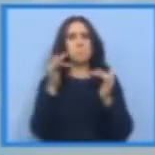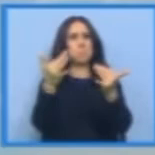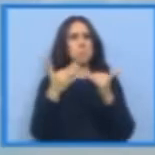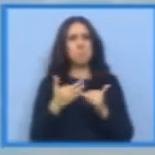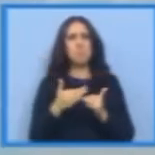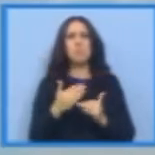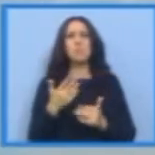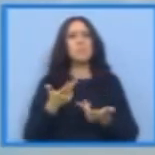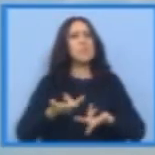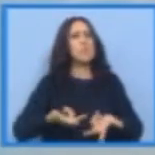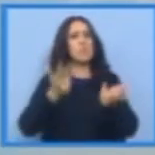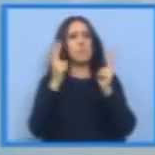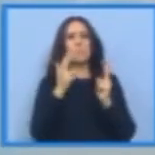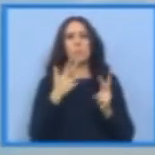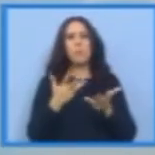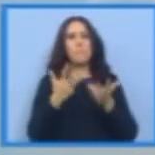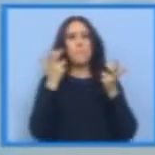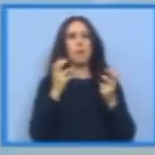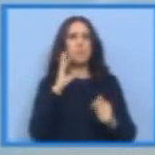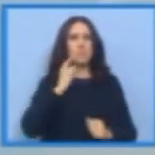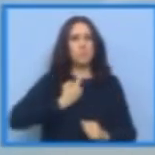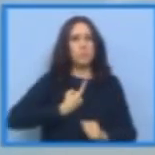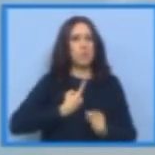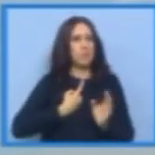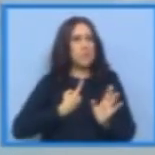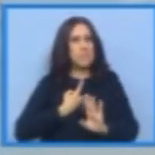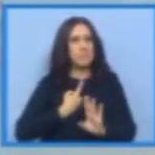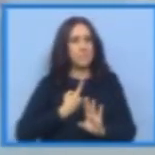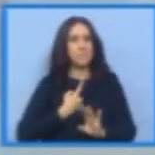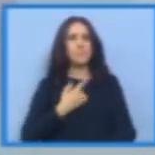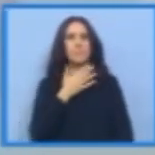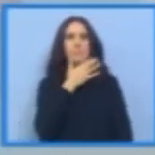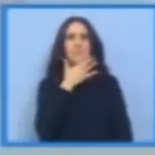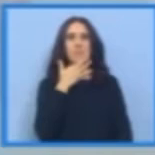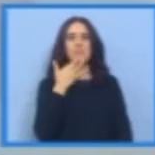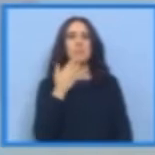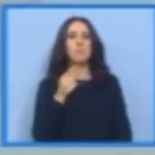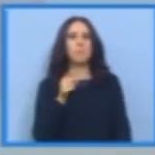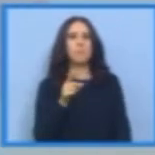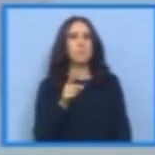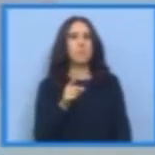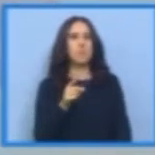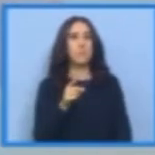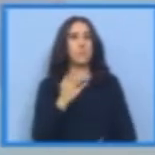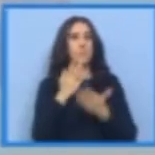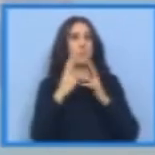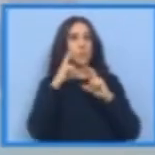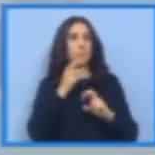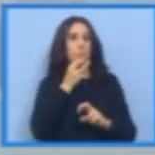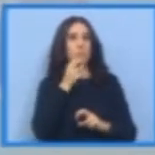porque deseja e não porque é forçada. É engraçado porque e o estudo fala